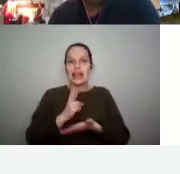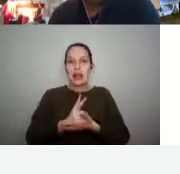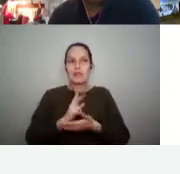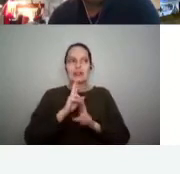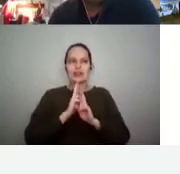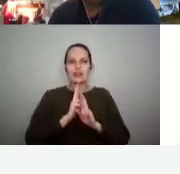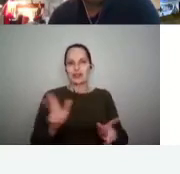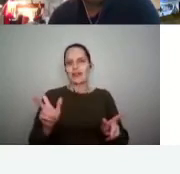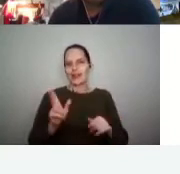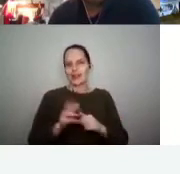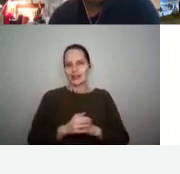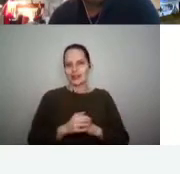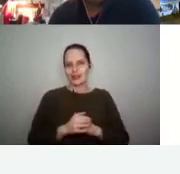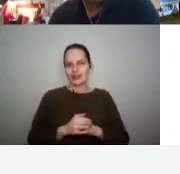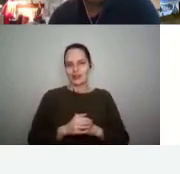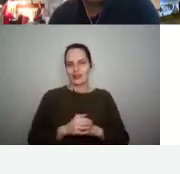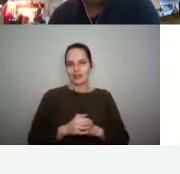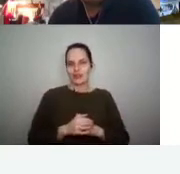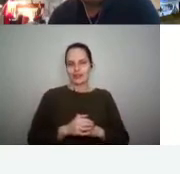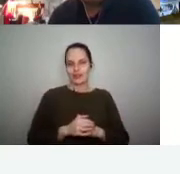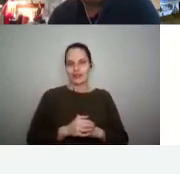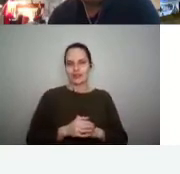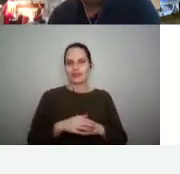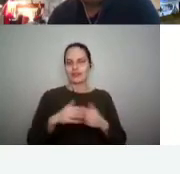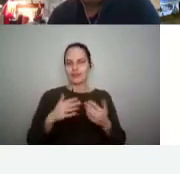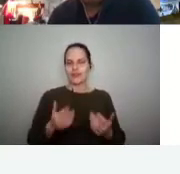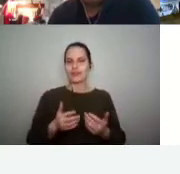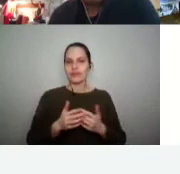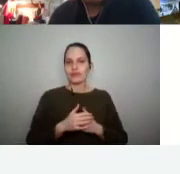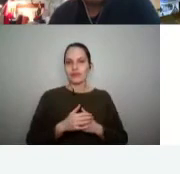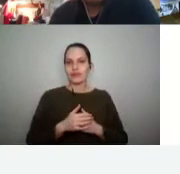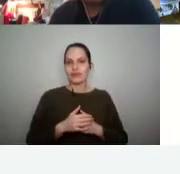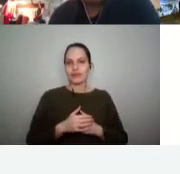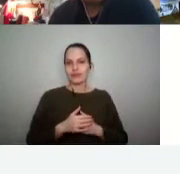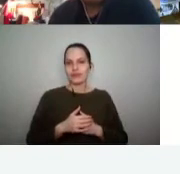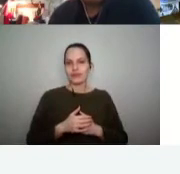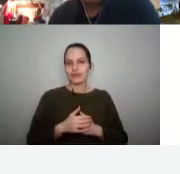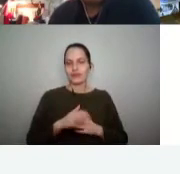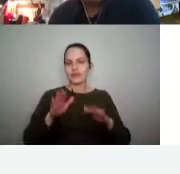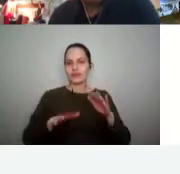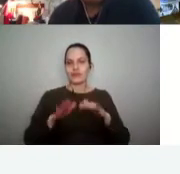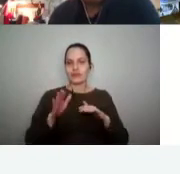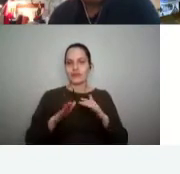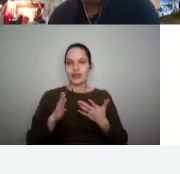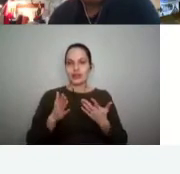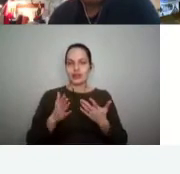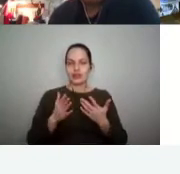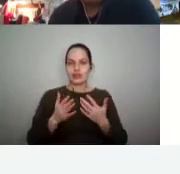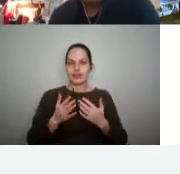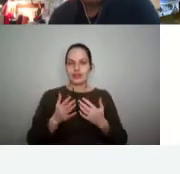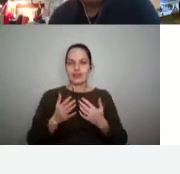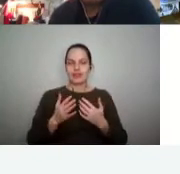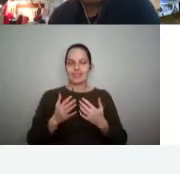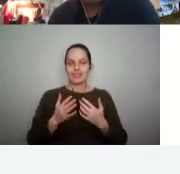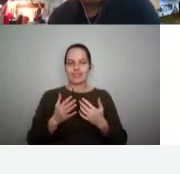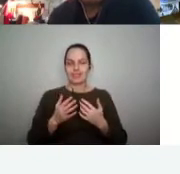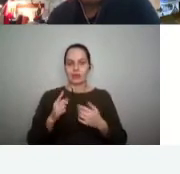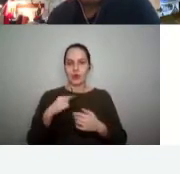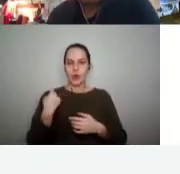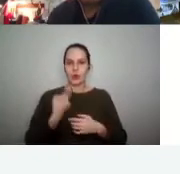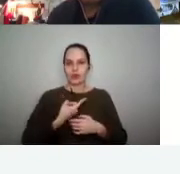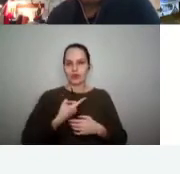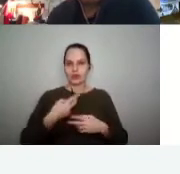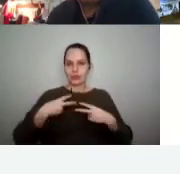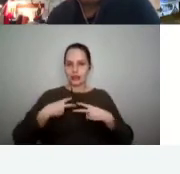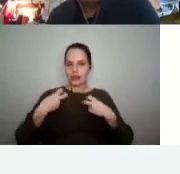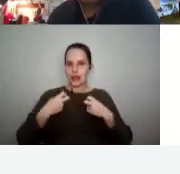que possamos nos encontrar de uma maneira às vezes mais frágil frente a uma situação ou outra, ela é também